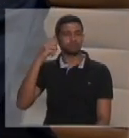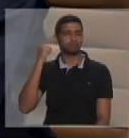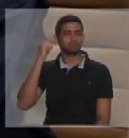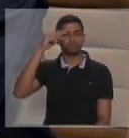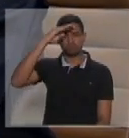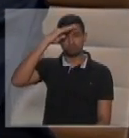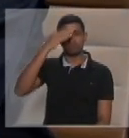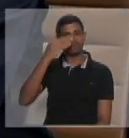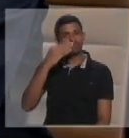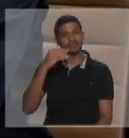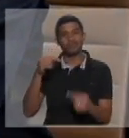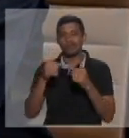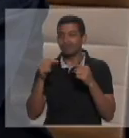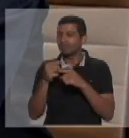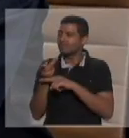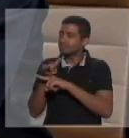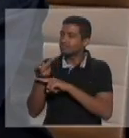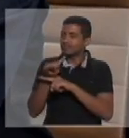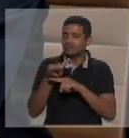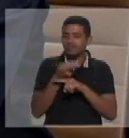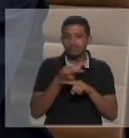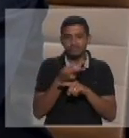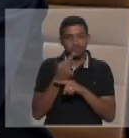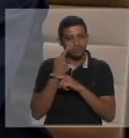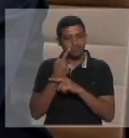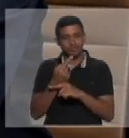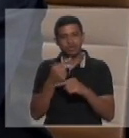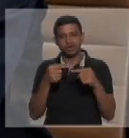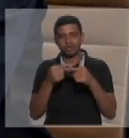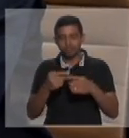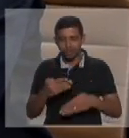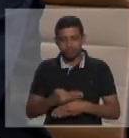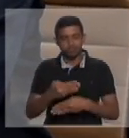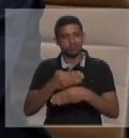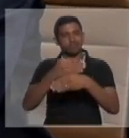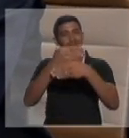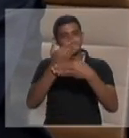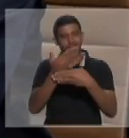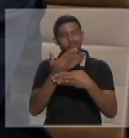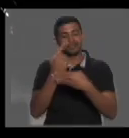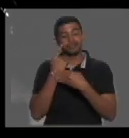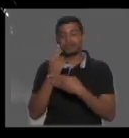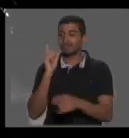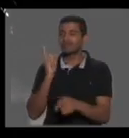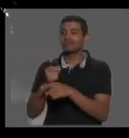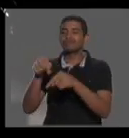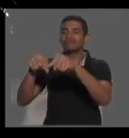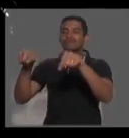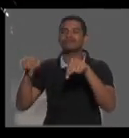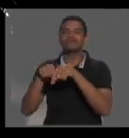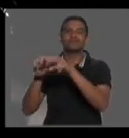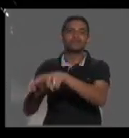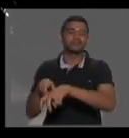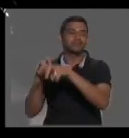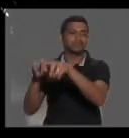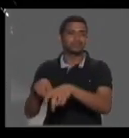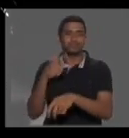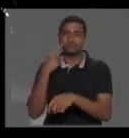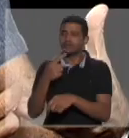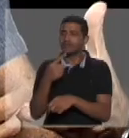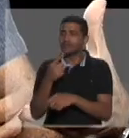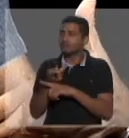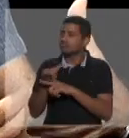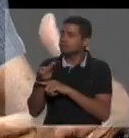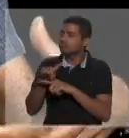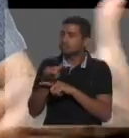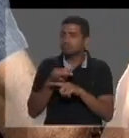inclusive o que deu origem a essa pesquisa foi exatamente os tijolos com a suástica achada na numa fazenda. Fazenda. Exatamente. A